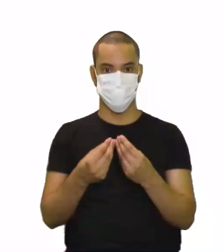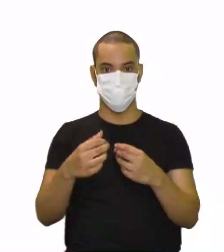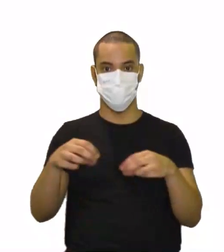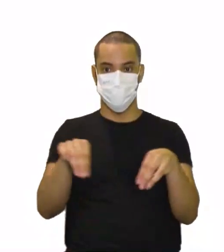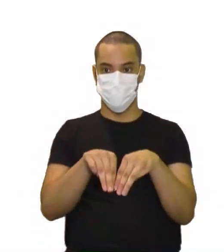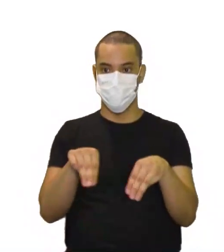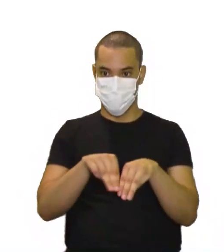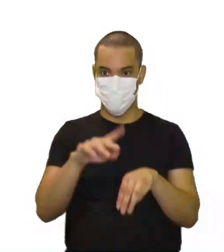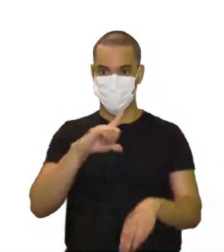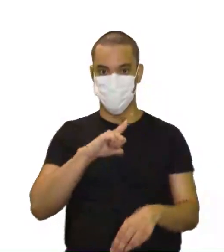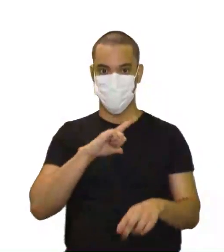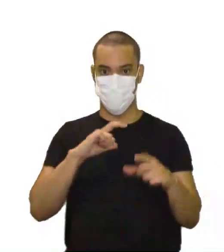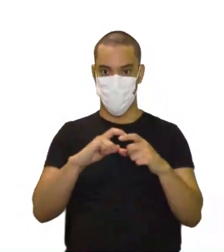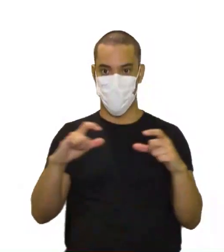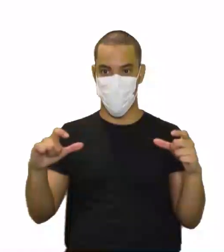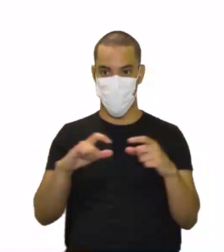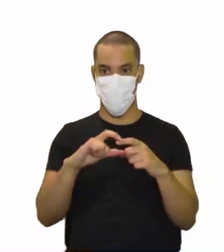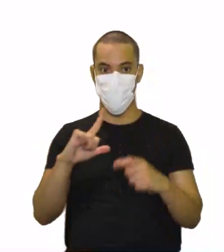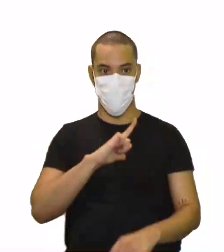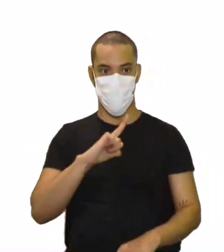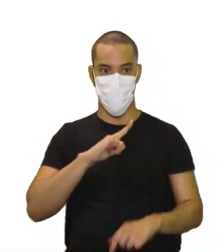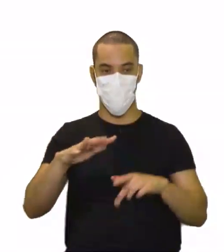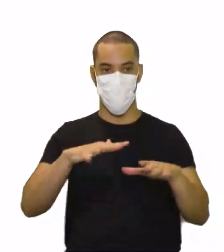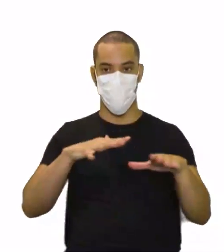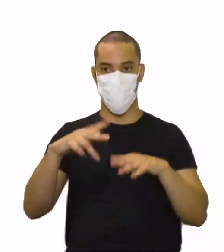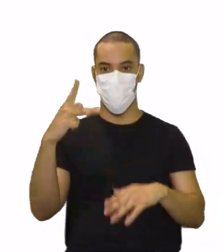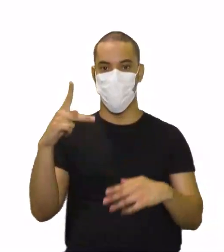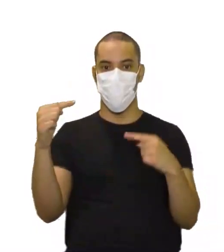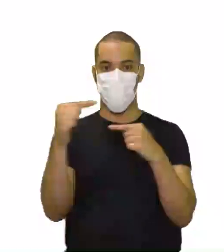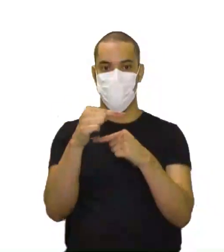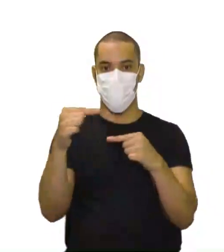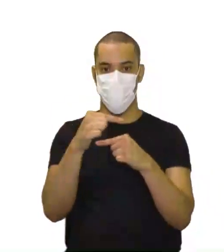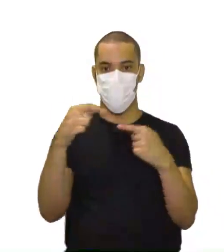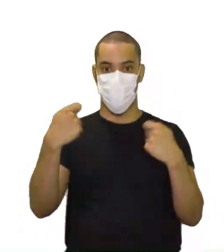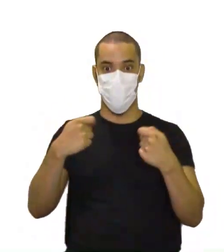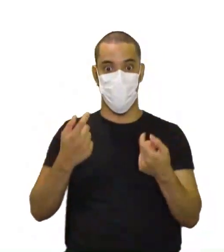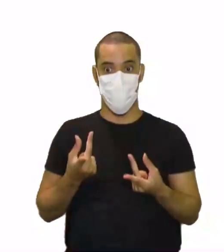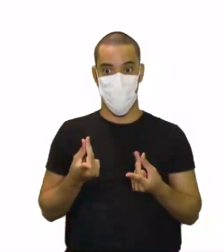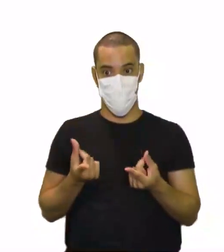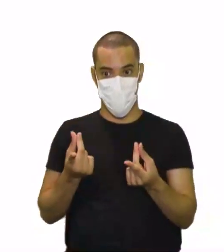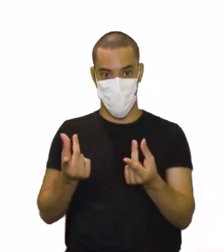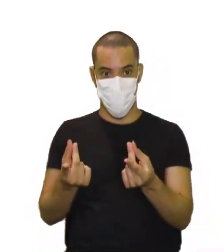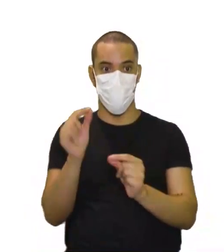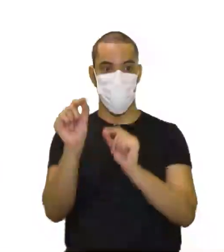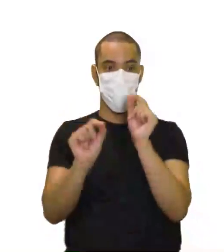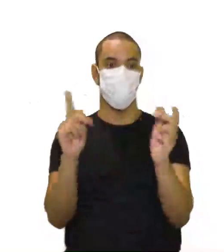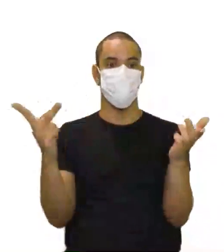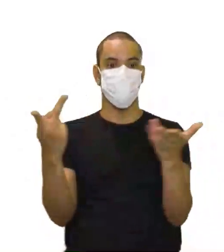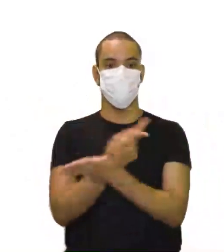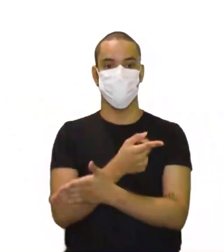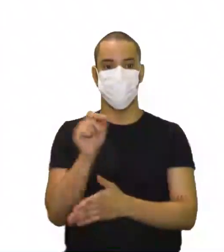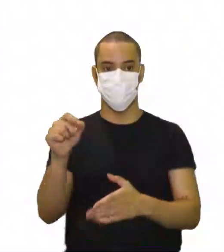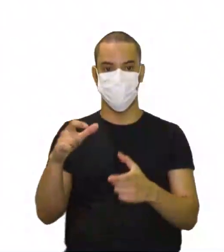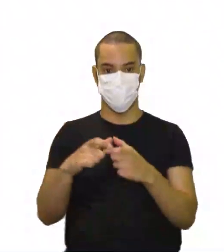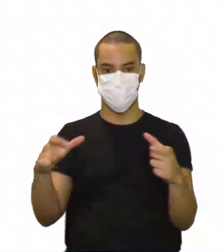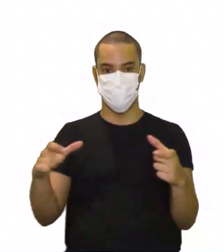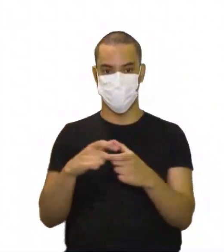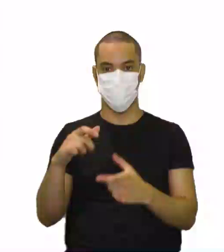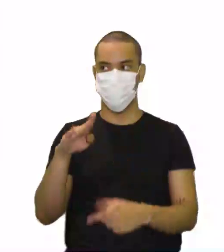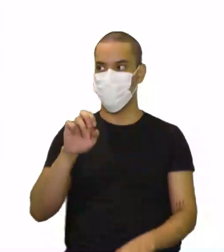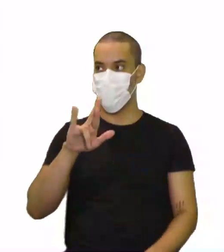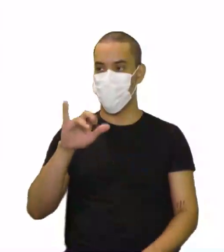barra estiver em movimento, sua polarização se mantém. O que ocorre quando essa barra